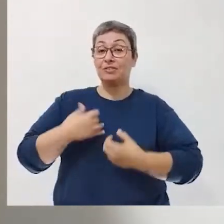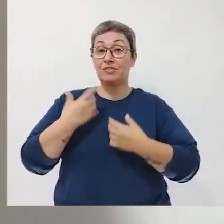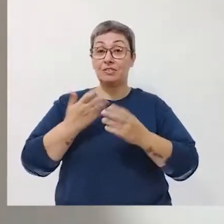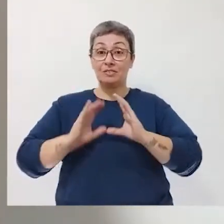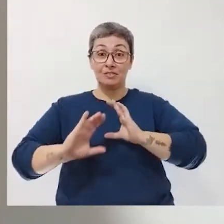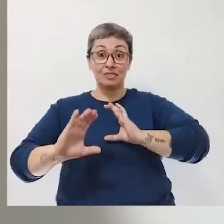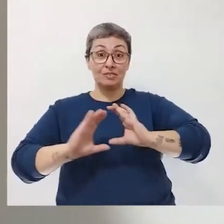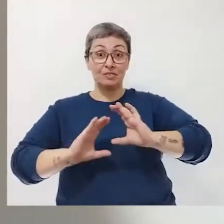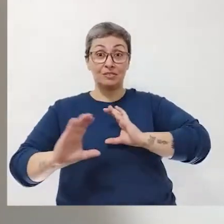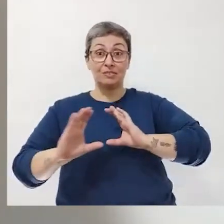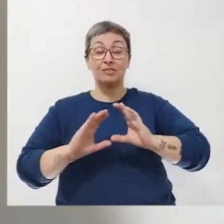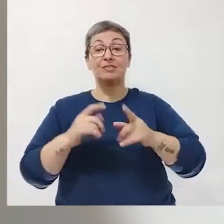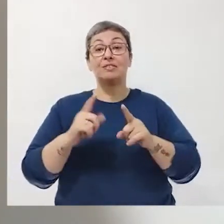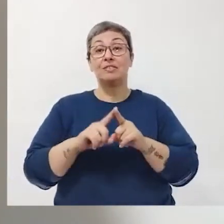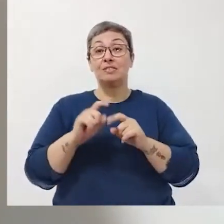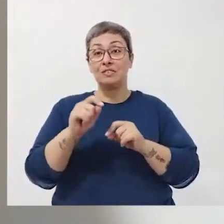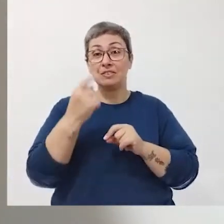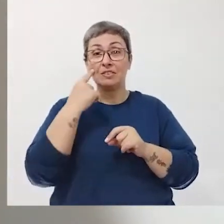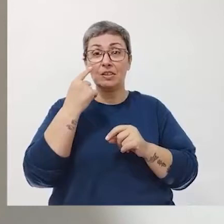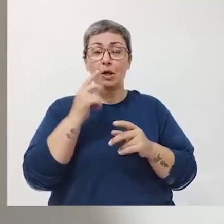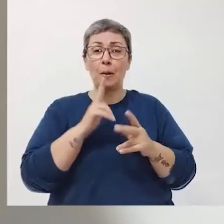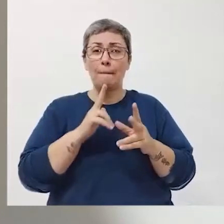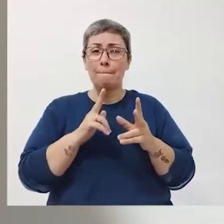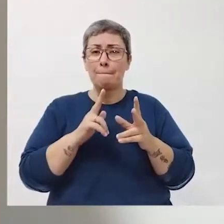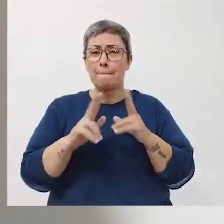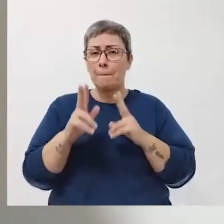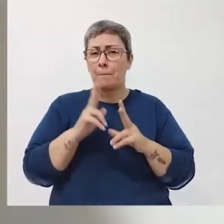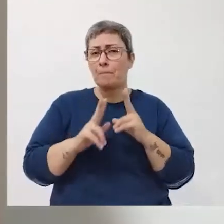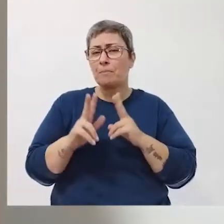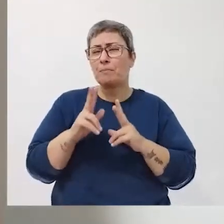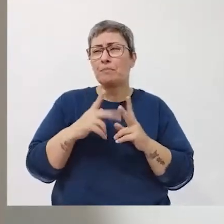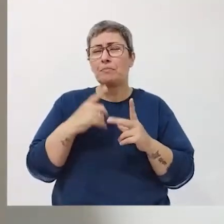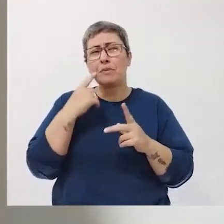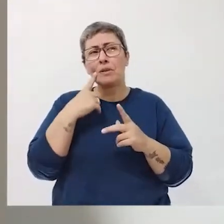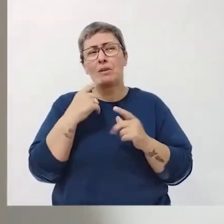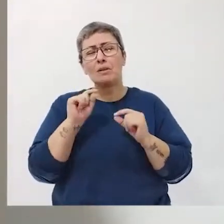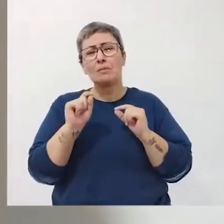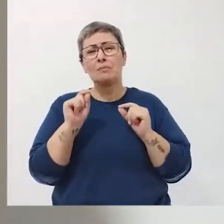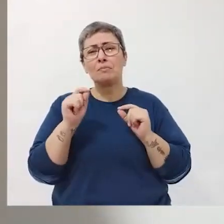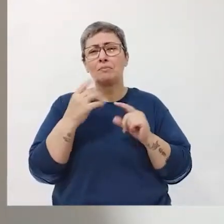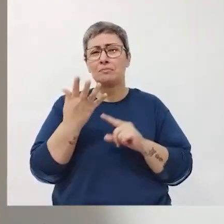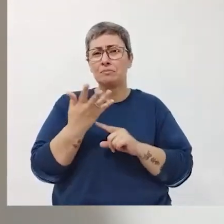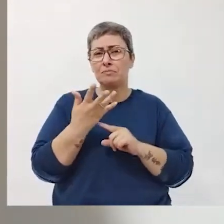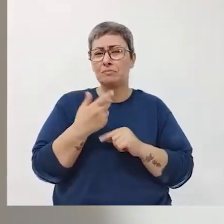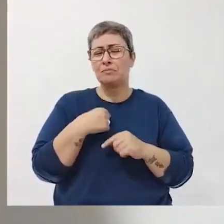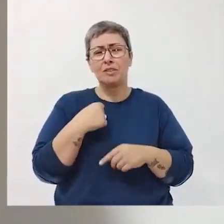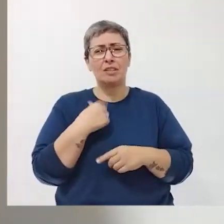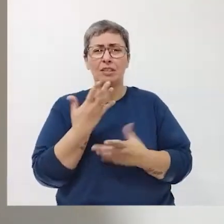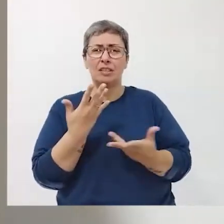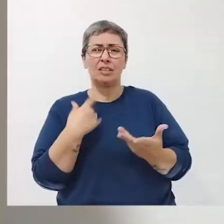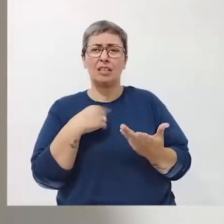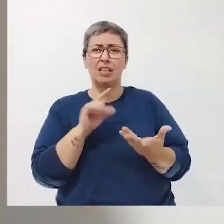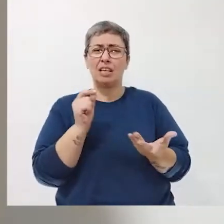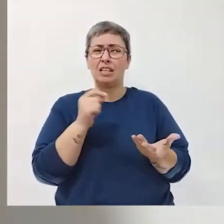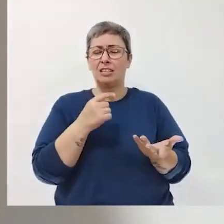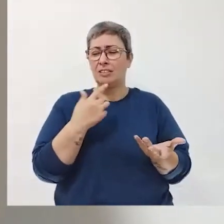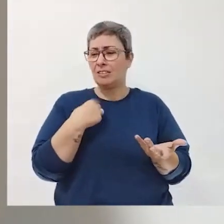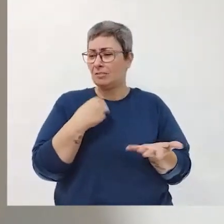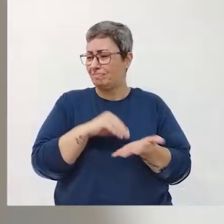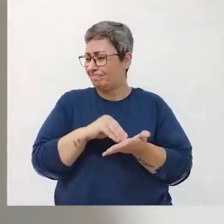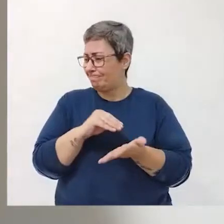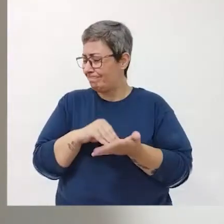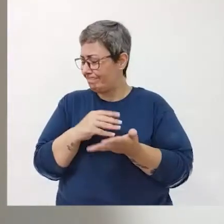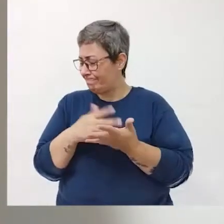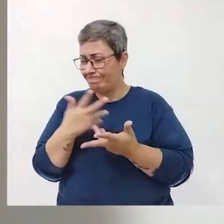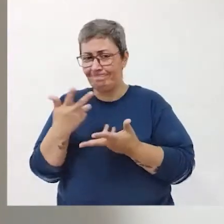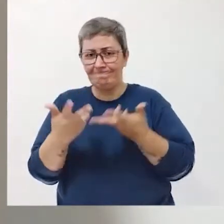se comunicar. Vocês já ouviram alguém dizer assim, ou já disseram: "Ah, não tenho nem